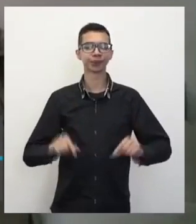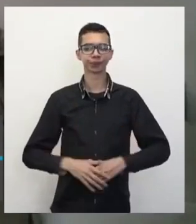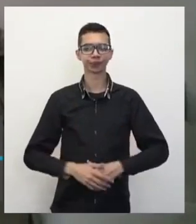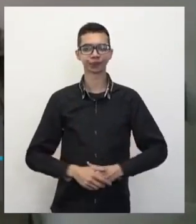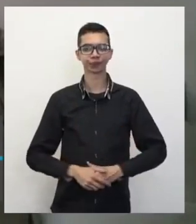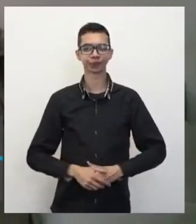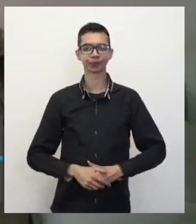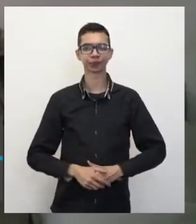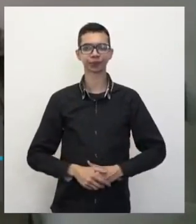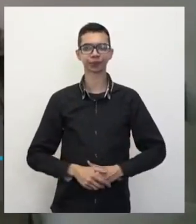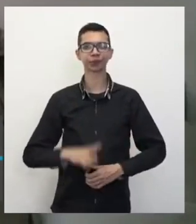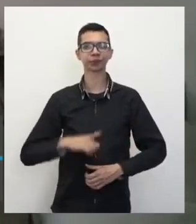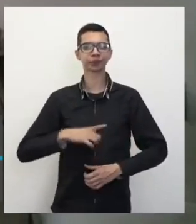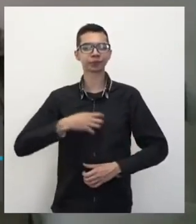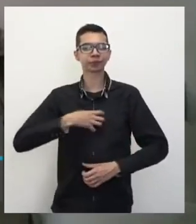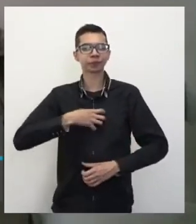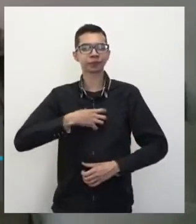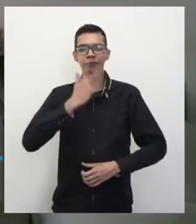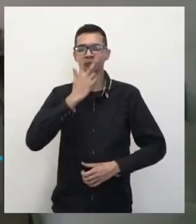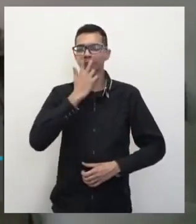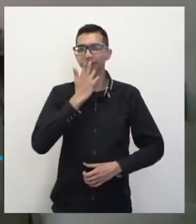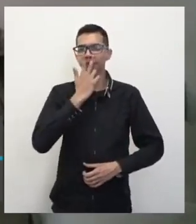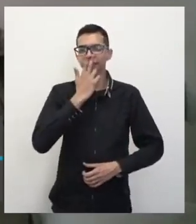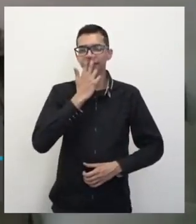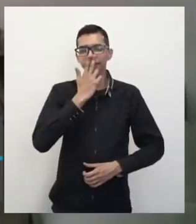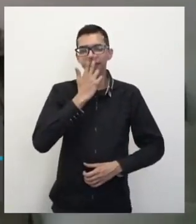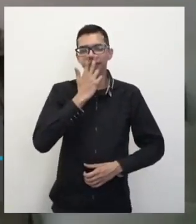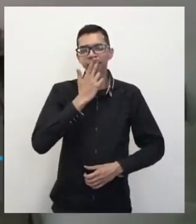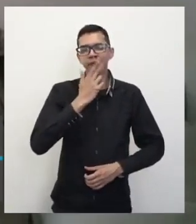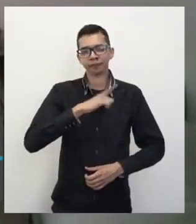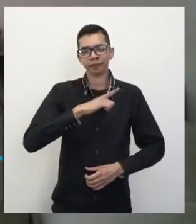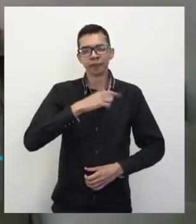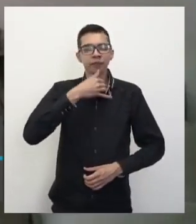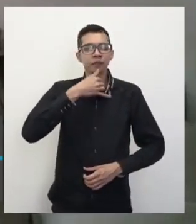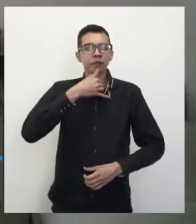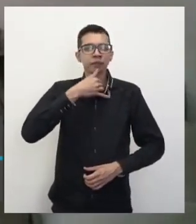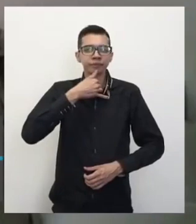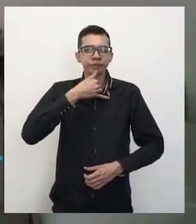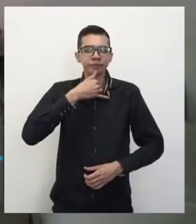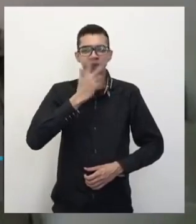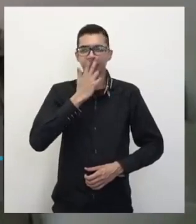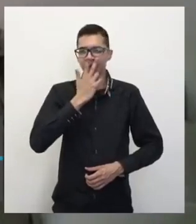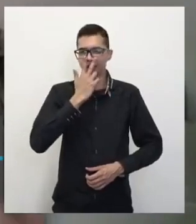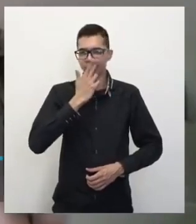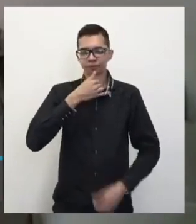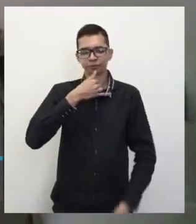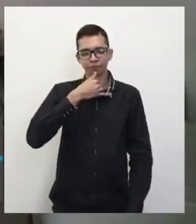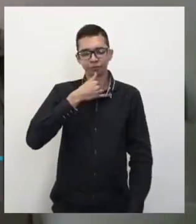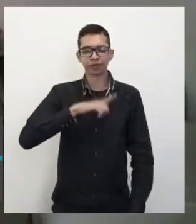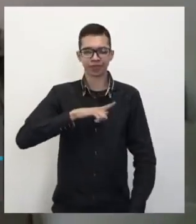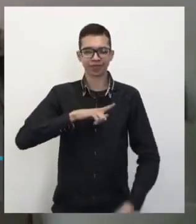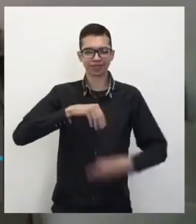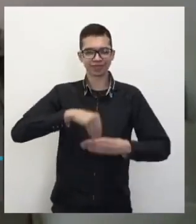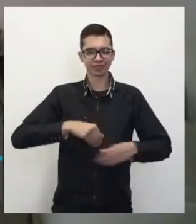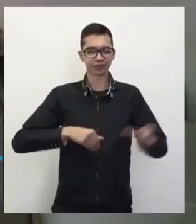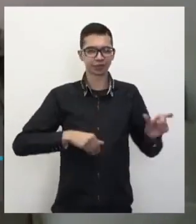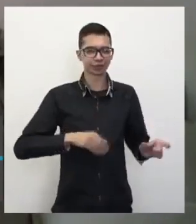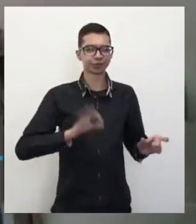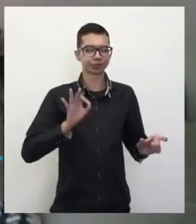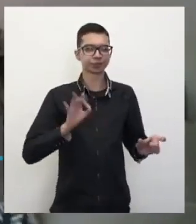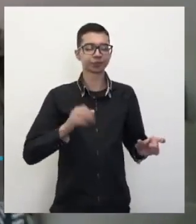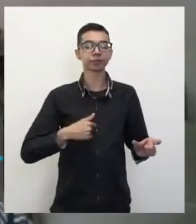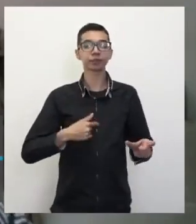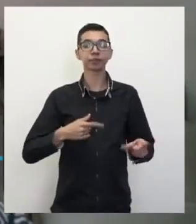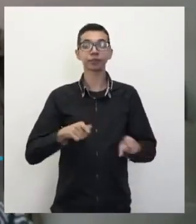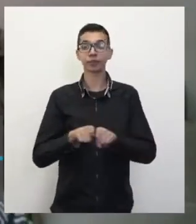um sentimentozinho de tristeza, né? Guardadinho lá no fundo, ok? E por isso, eu